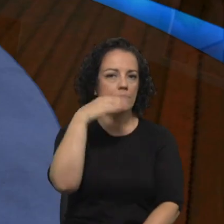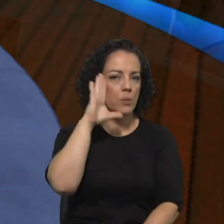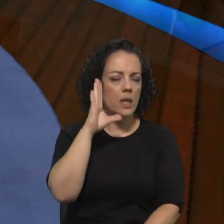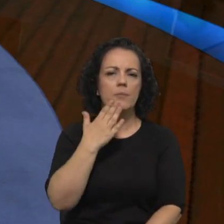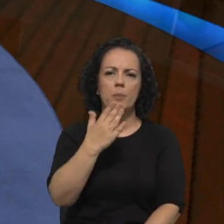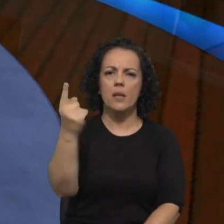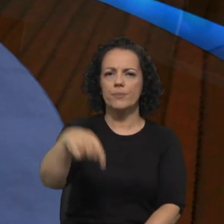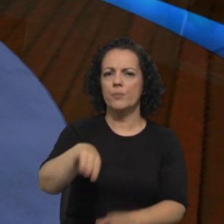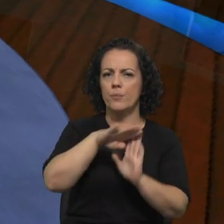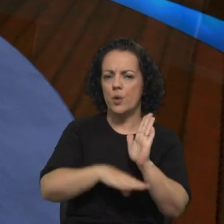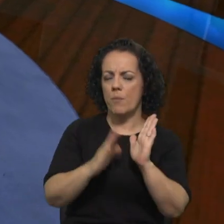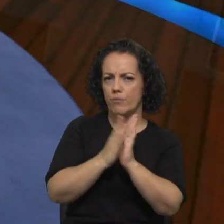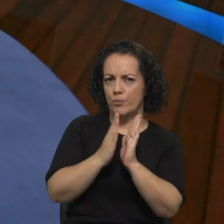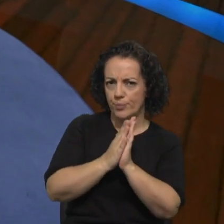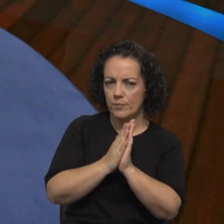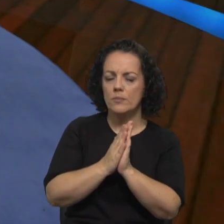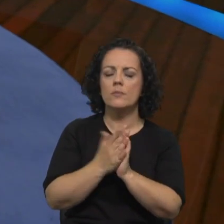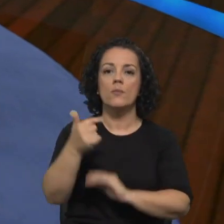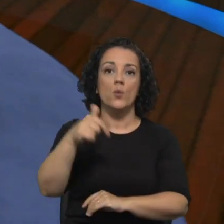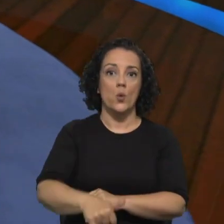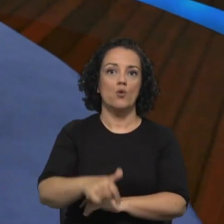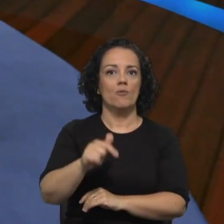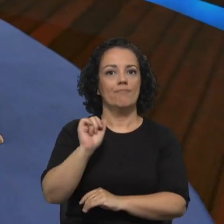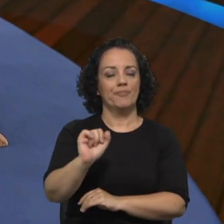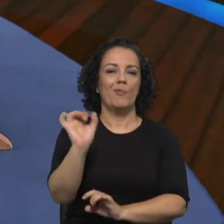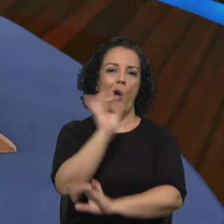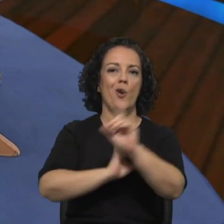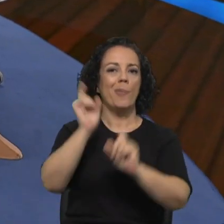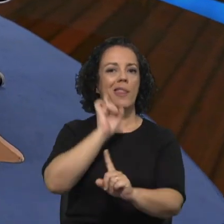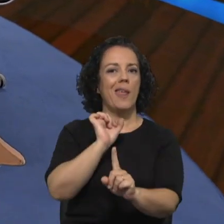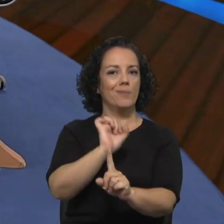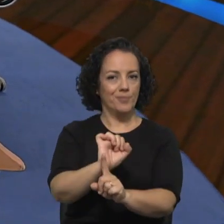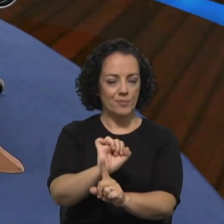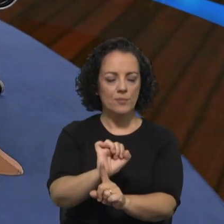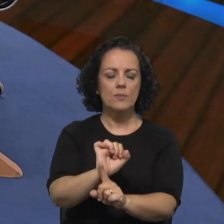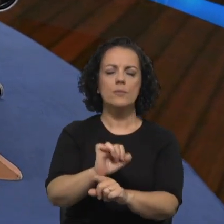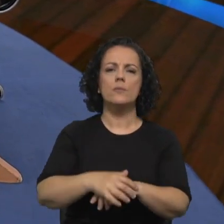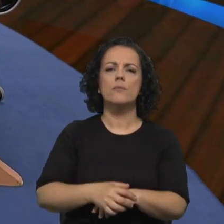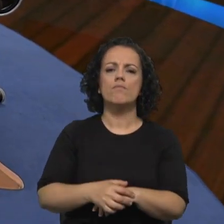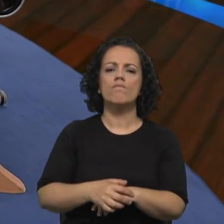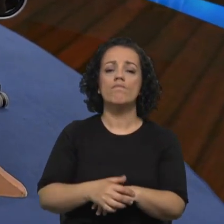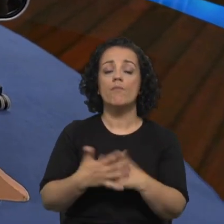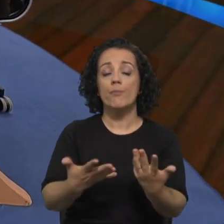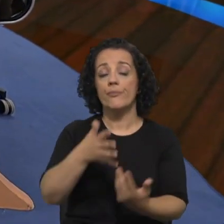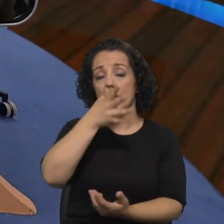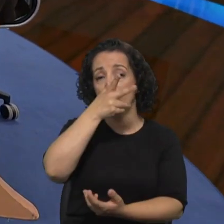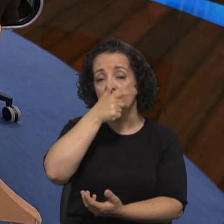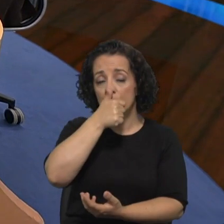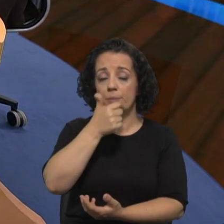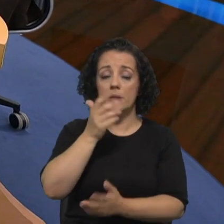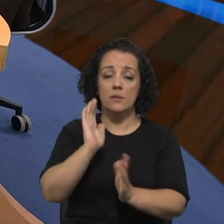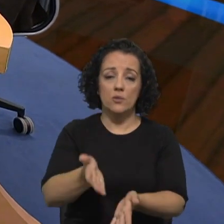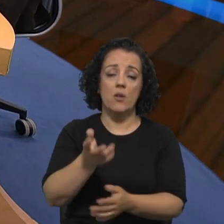programa Eclésia, precisamente neste Dia da Europa, que é, como infelizmente há mais de um ano,